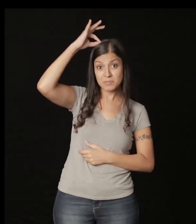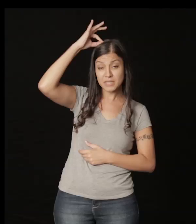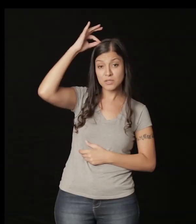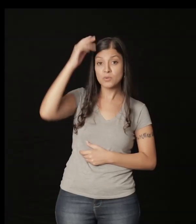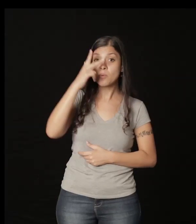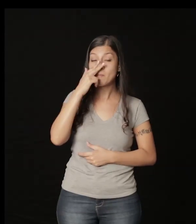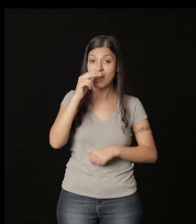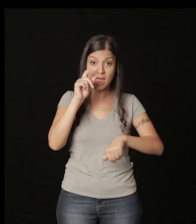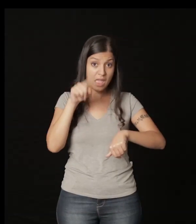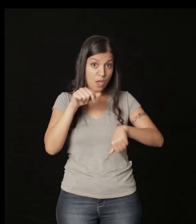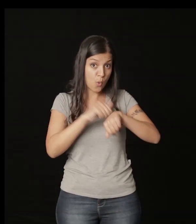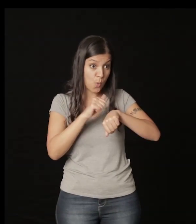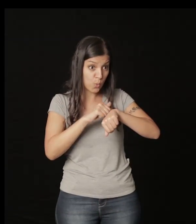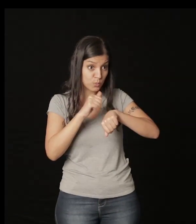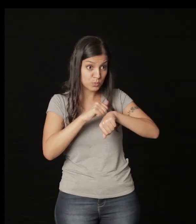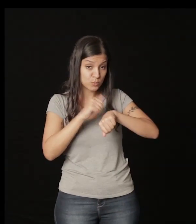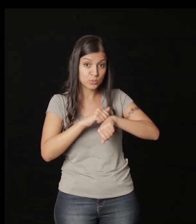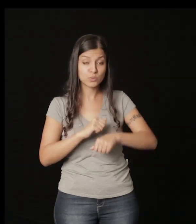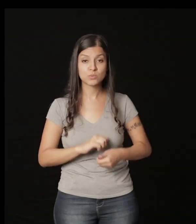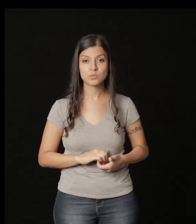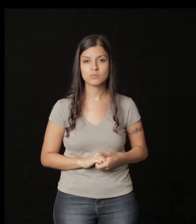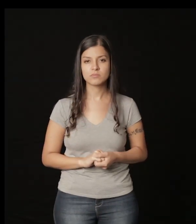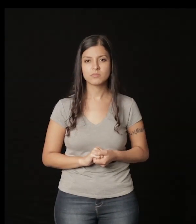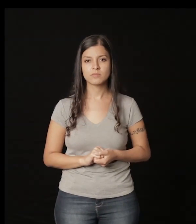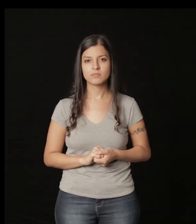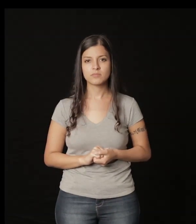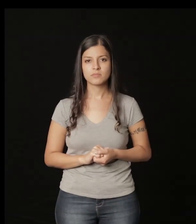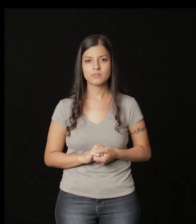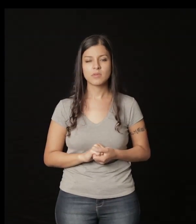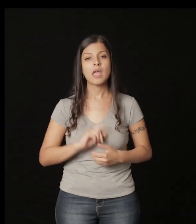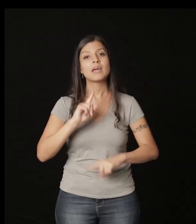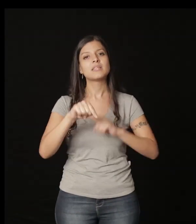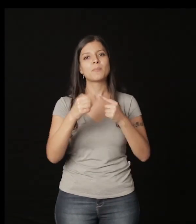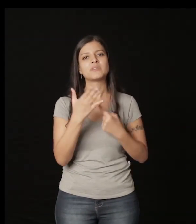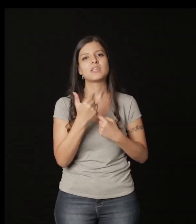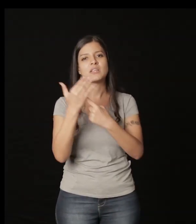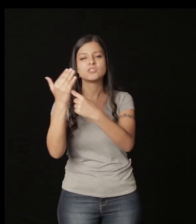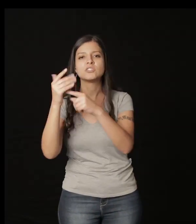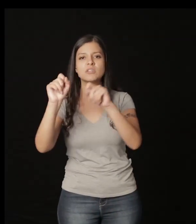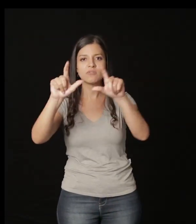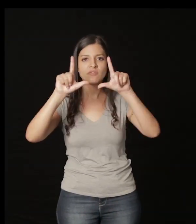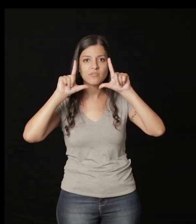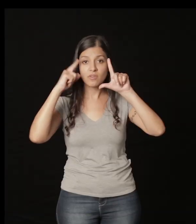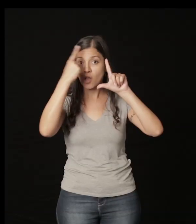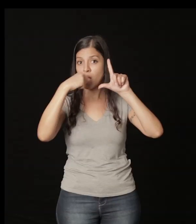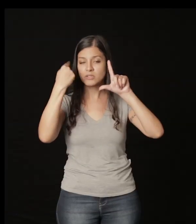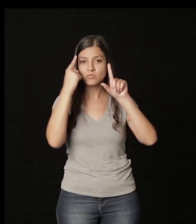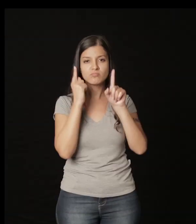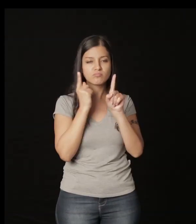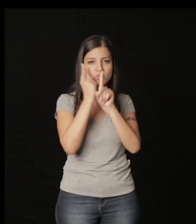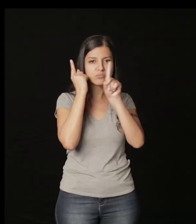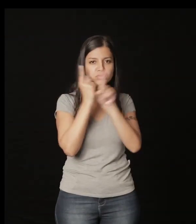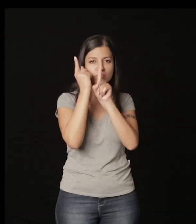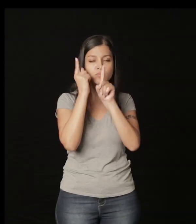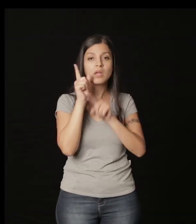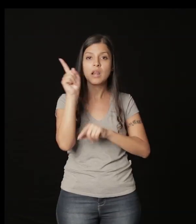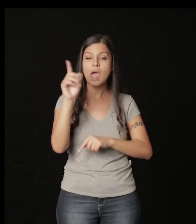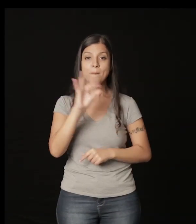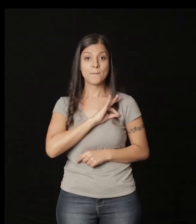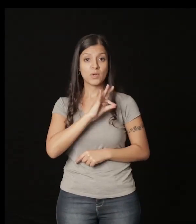The Spirit is a Bone foram retratos criados a partir de uma tecnologia de reconhecimento facial desenvolvida pela polícia de